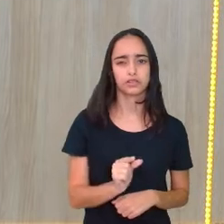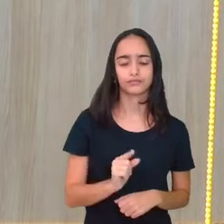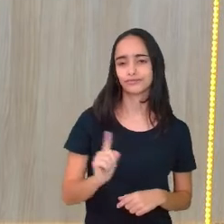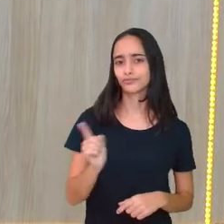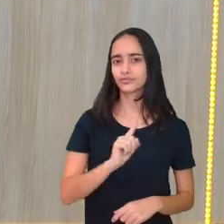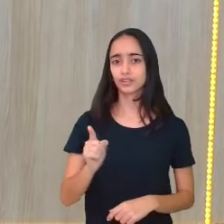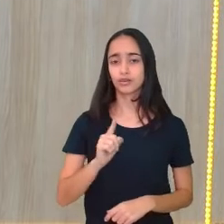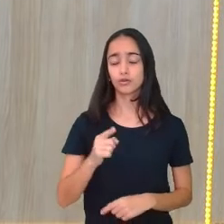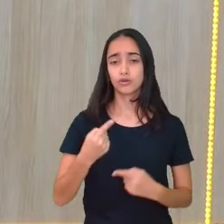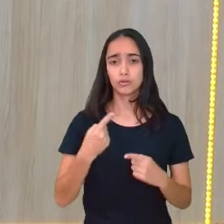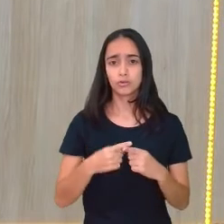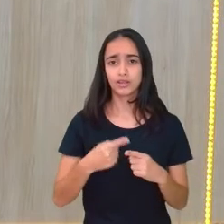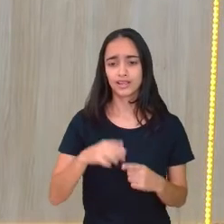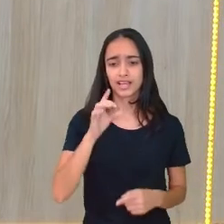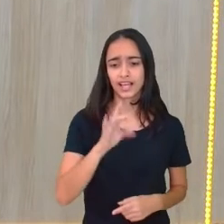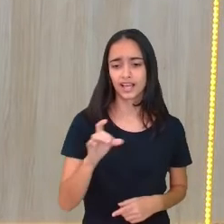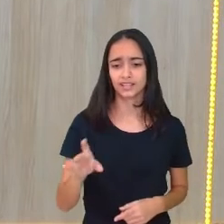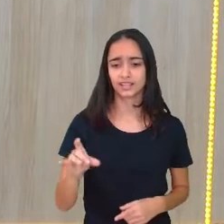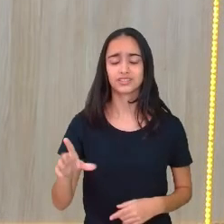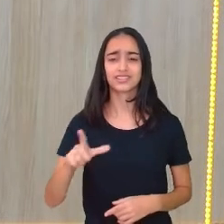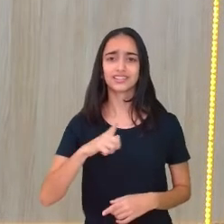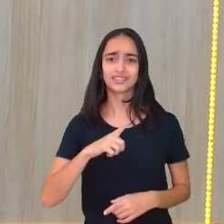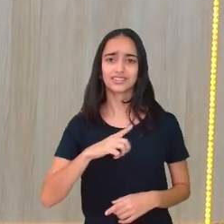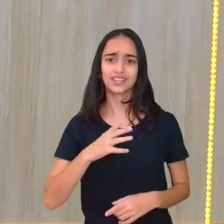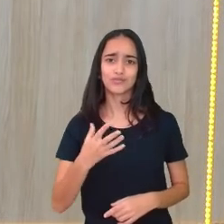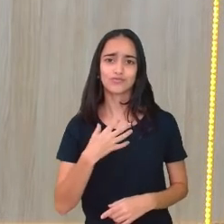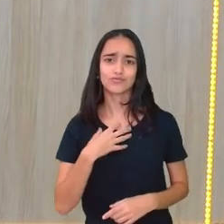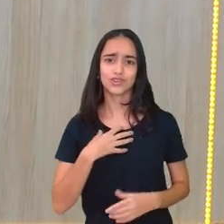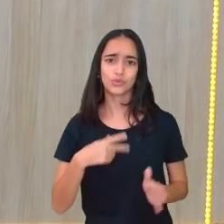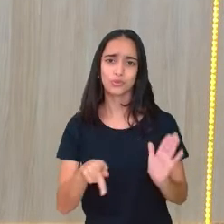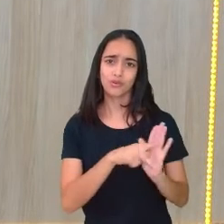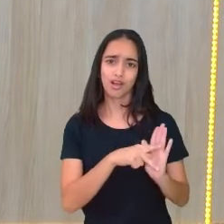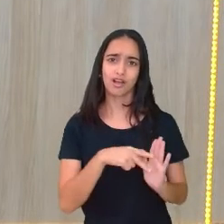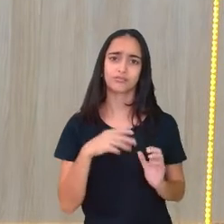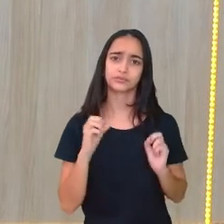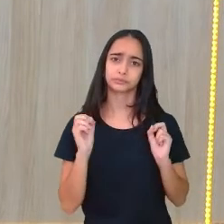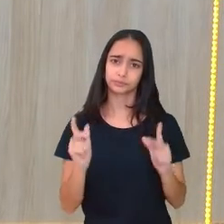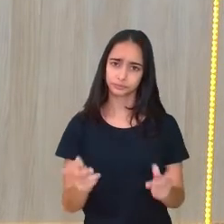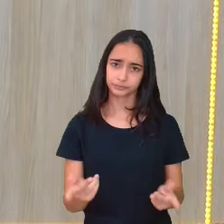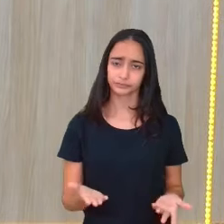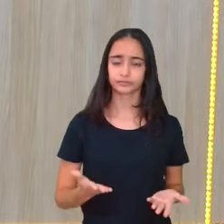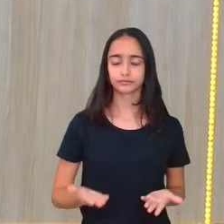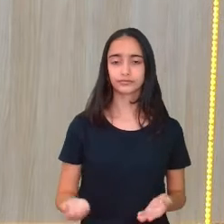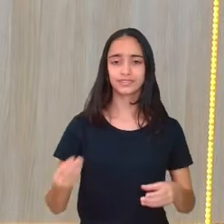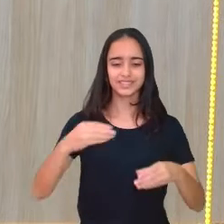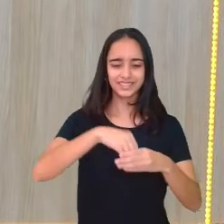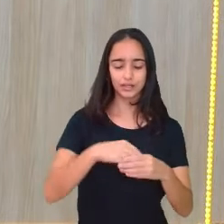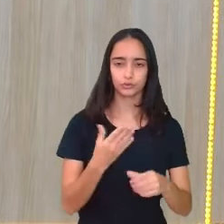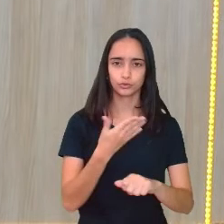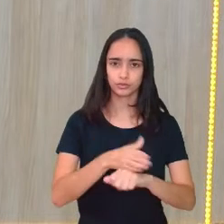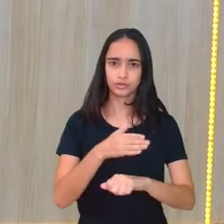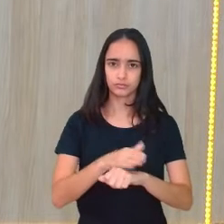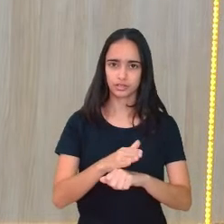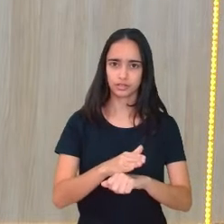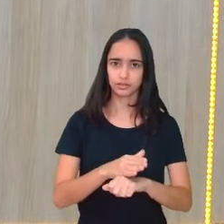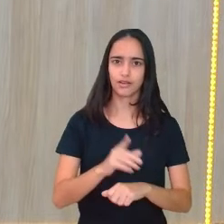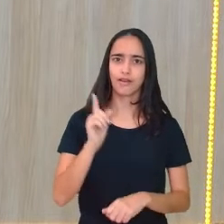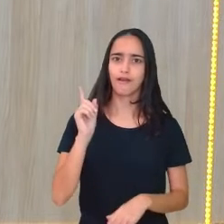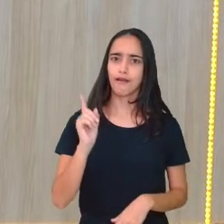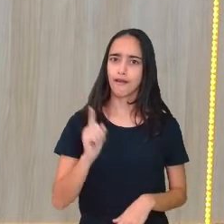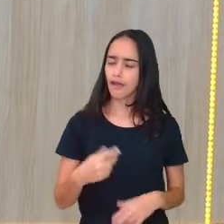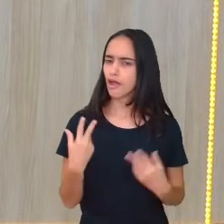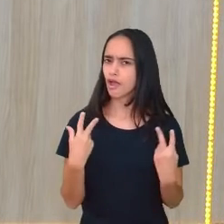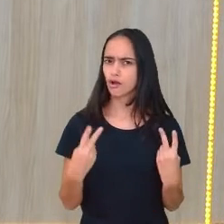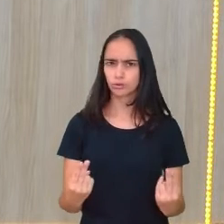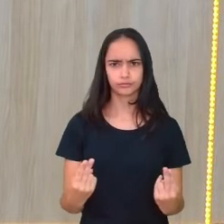cada tipo de situação. Dentro do treinamento não é diferente. Ah, professor, então quer dizer que sempre todos